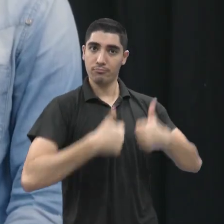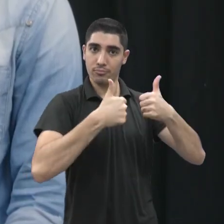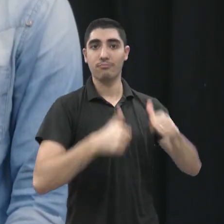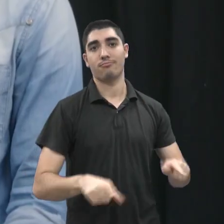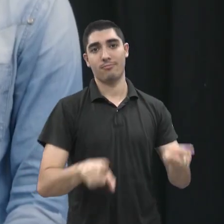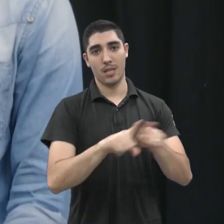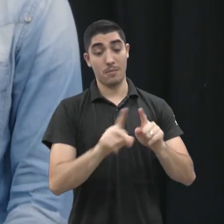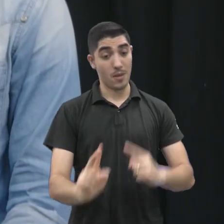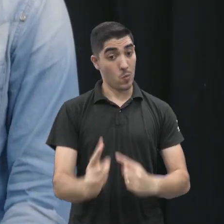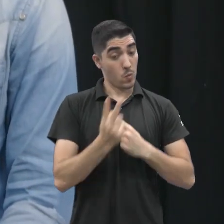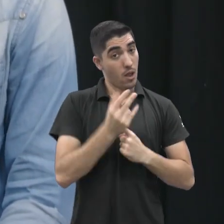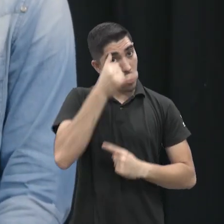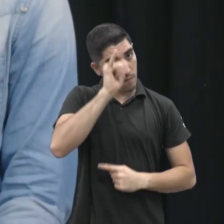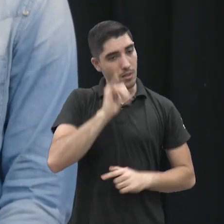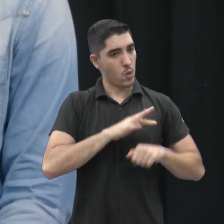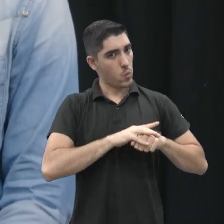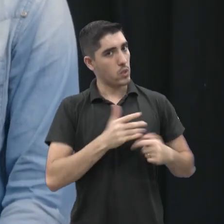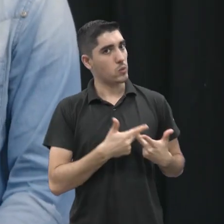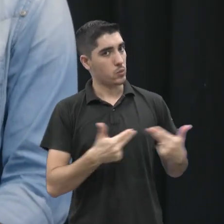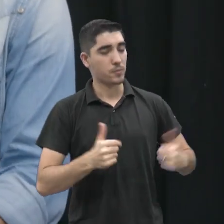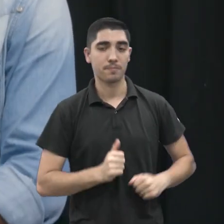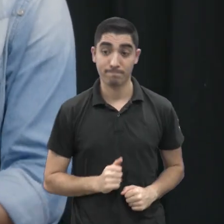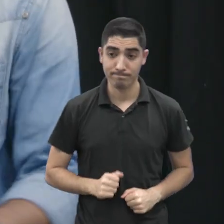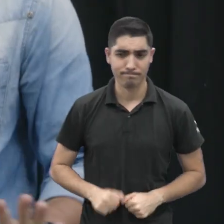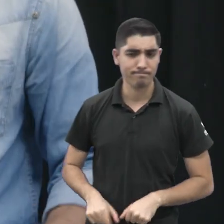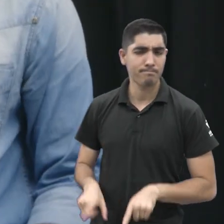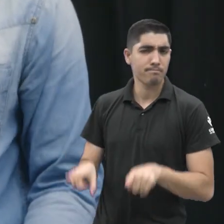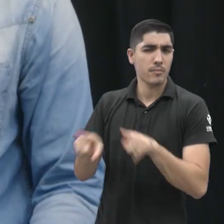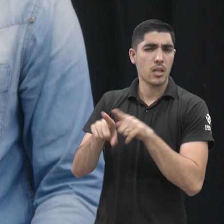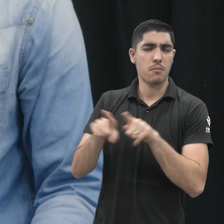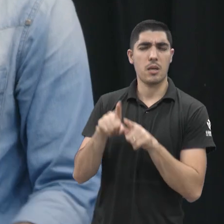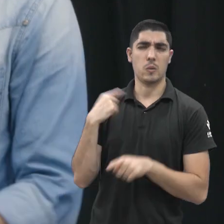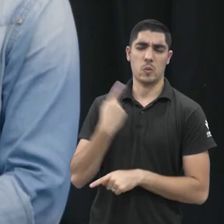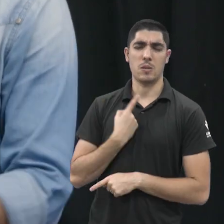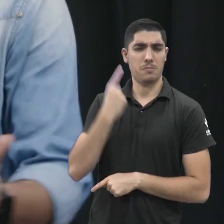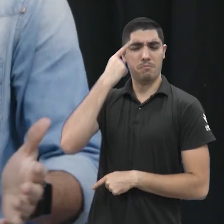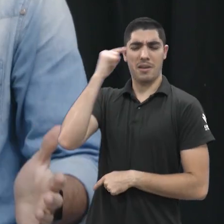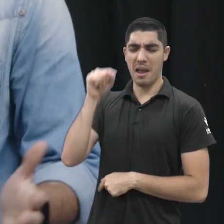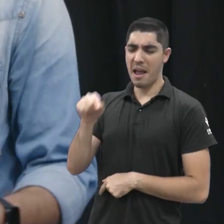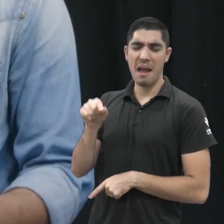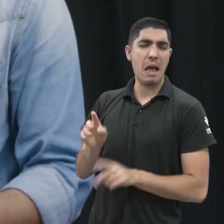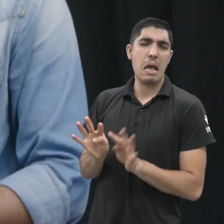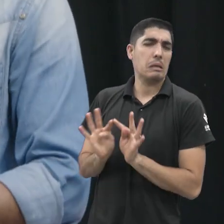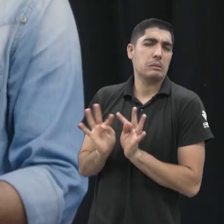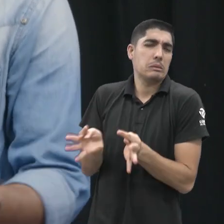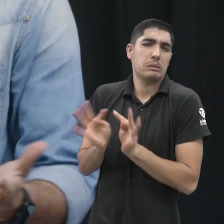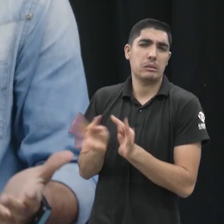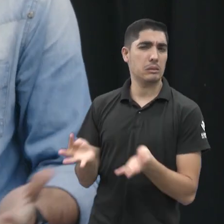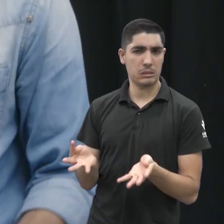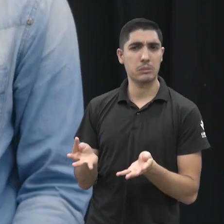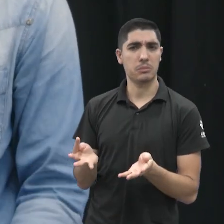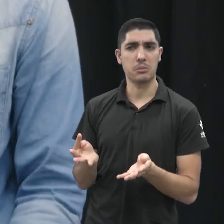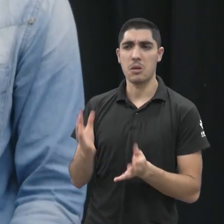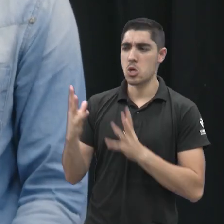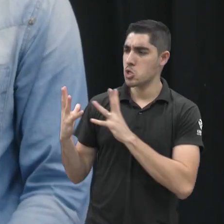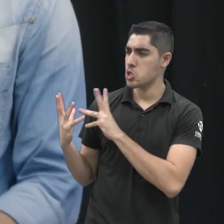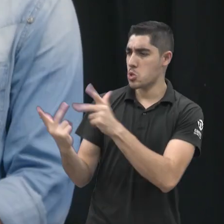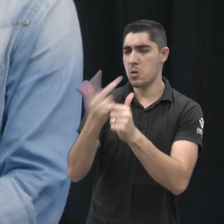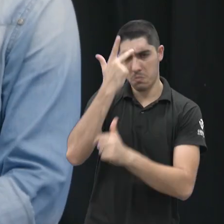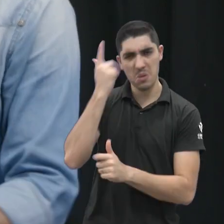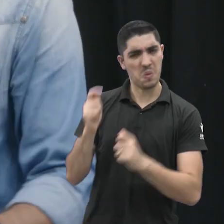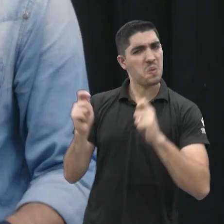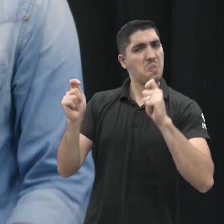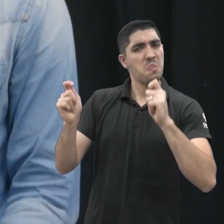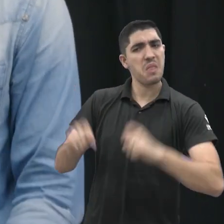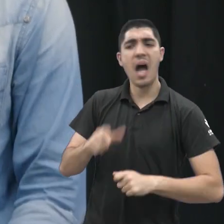de doenças. E parece que a gente está falando de algo simples, né? Que é o alcance, tá ao alcance de todos, mas